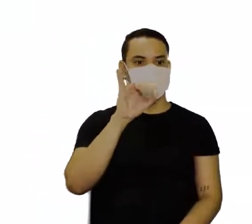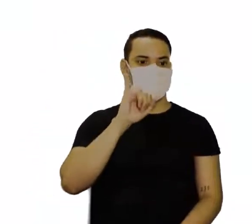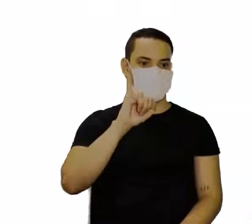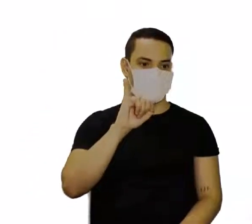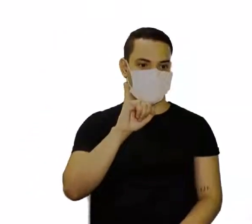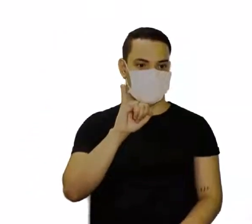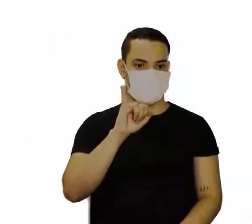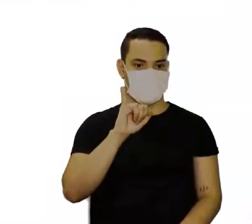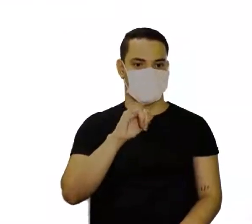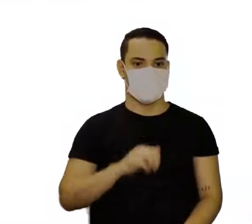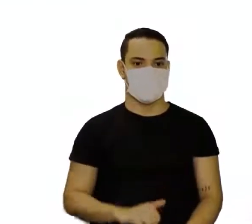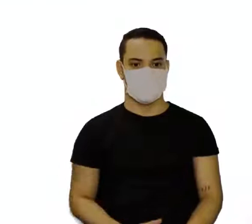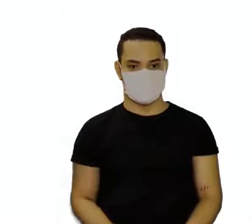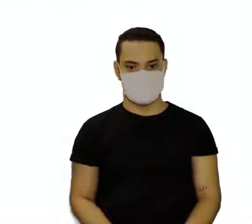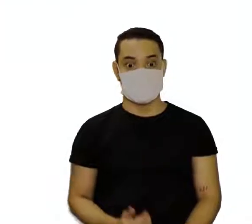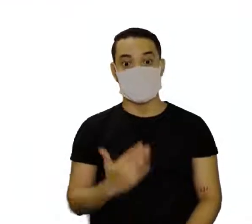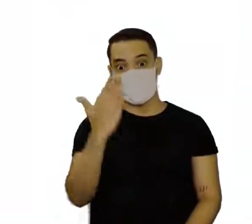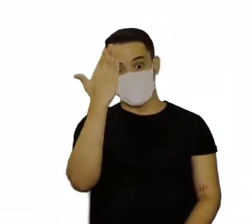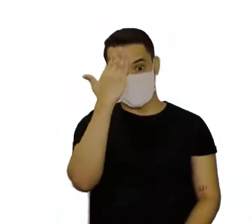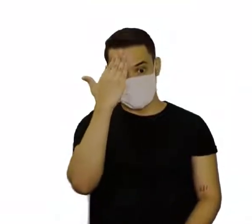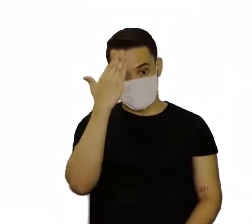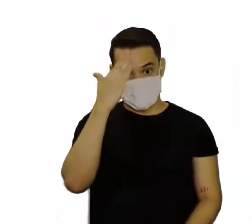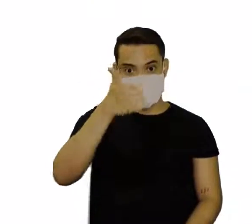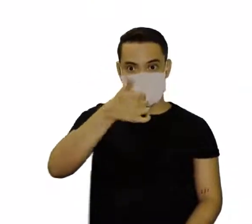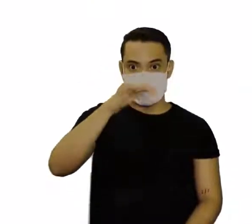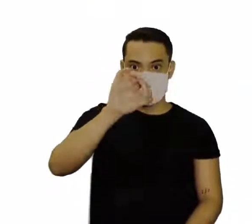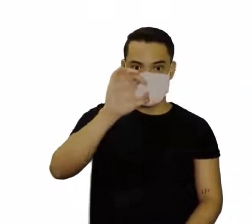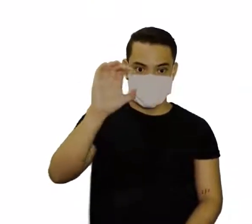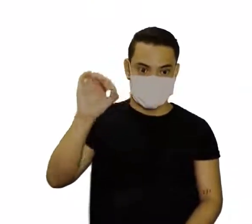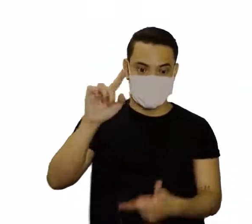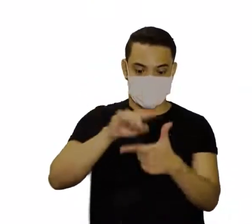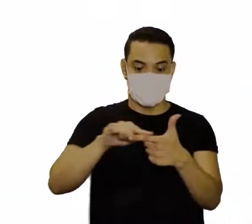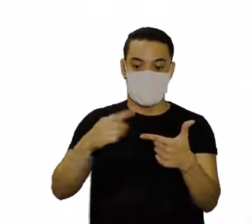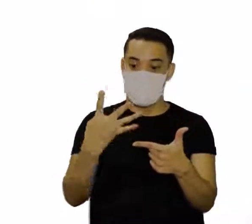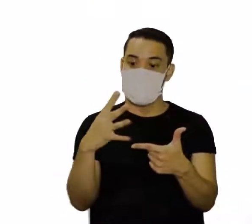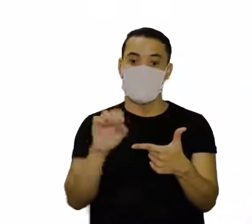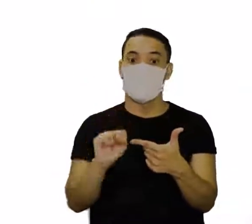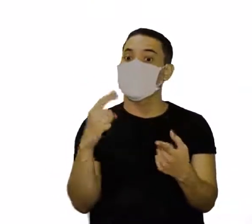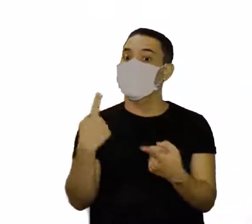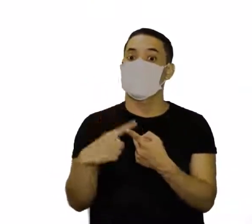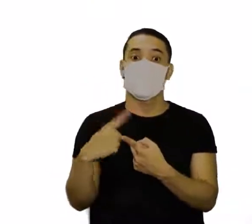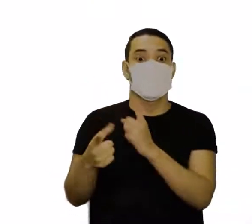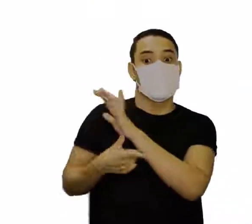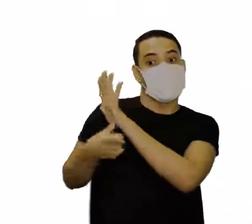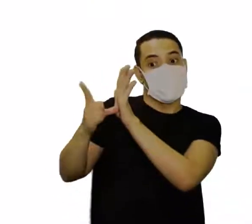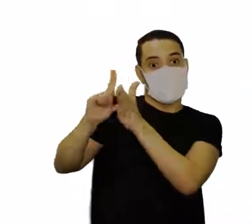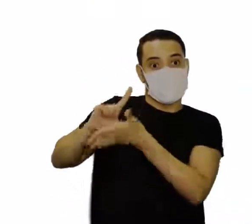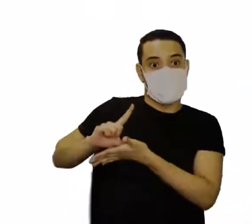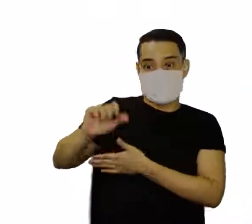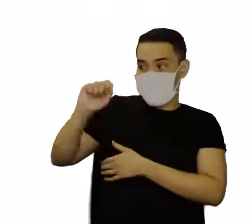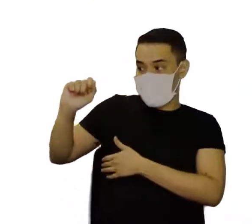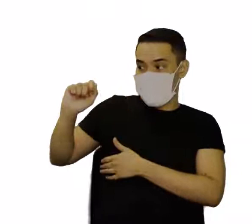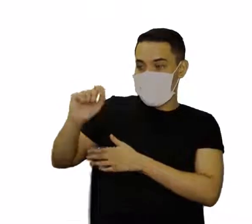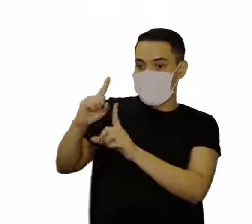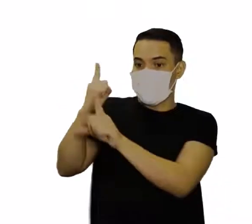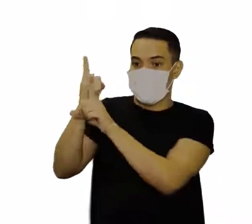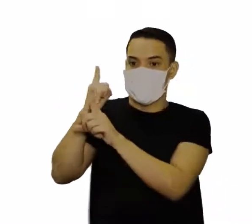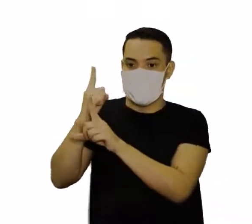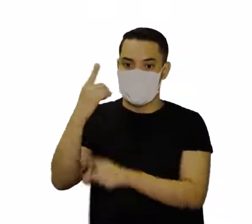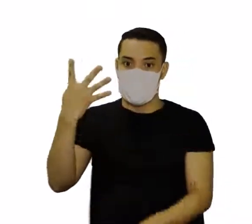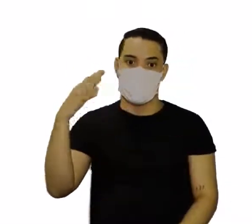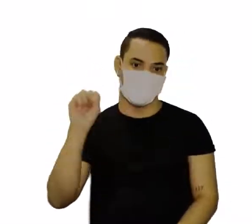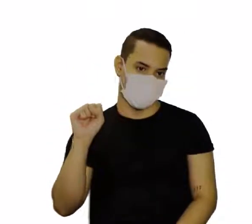R. Eu sei que é 100 dividido por 48. Por quê? Porque eu achei na questão anterior